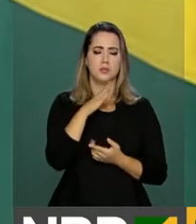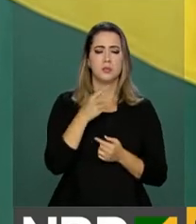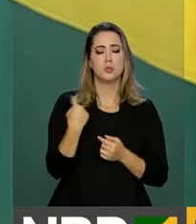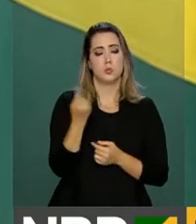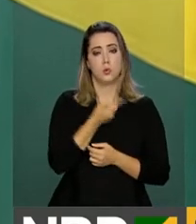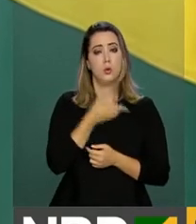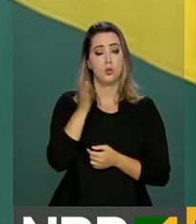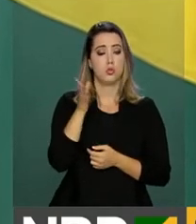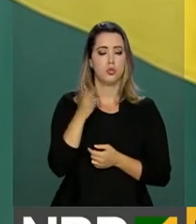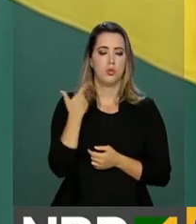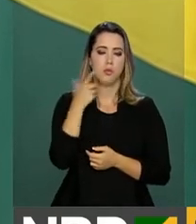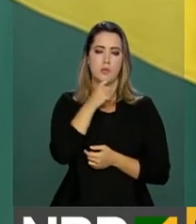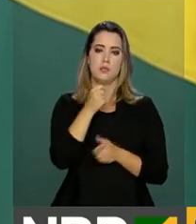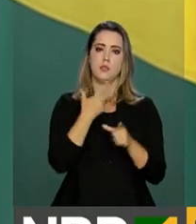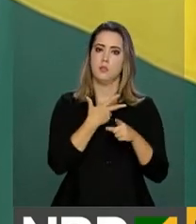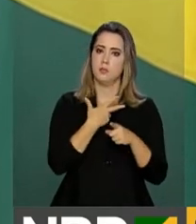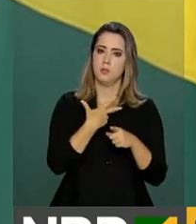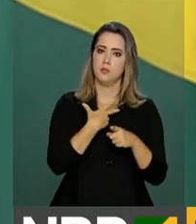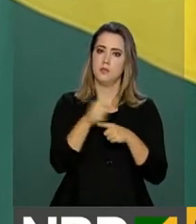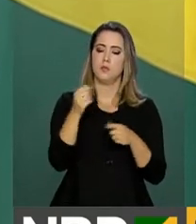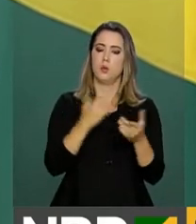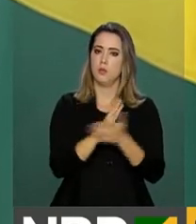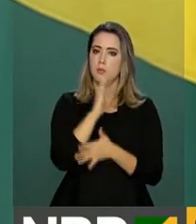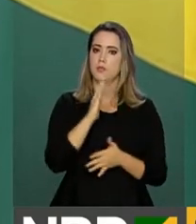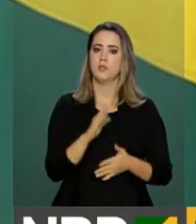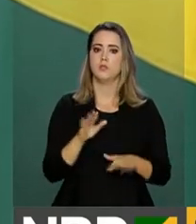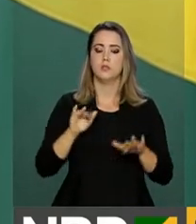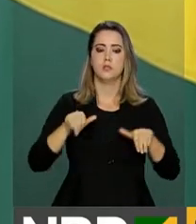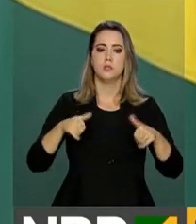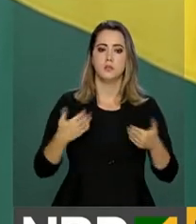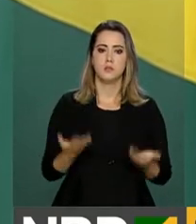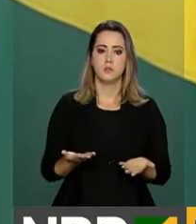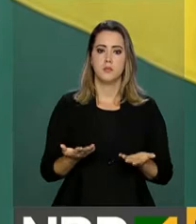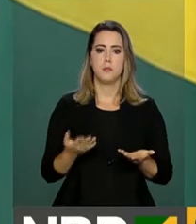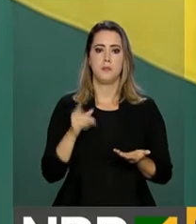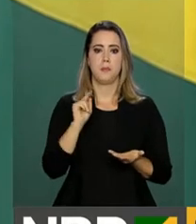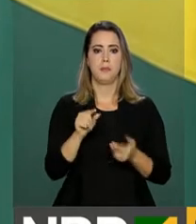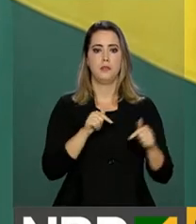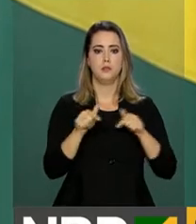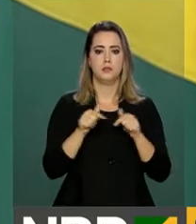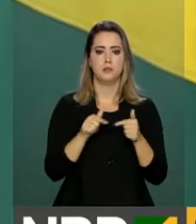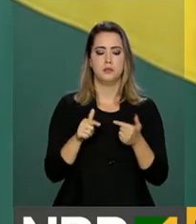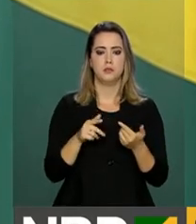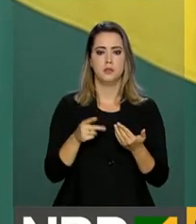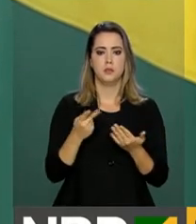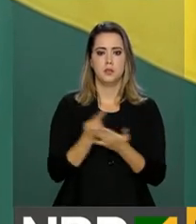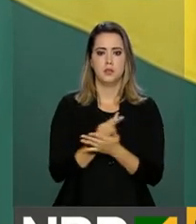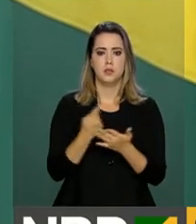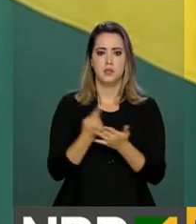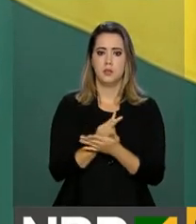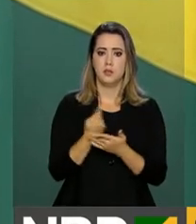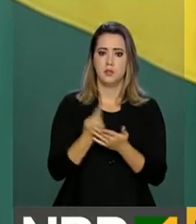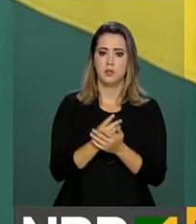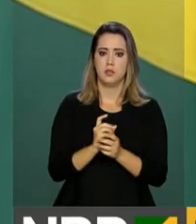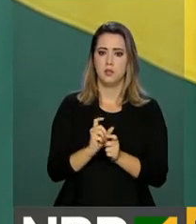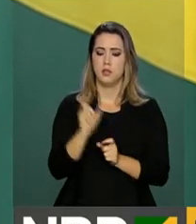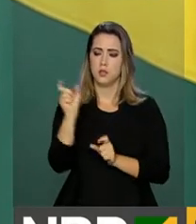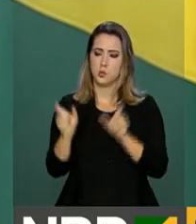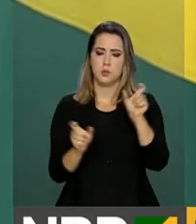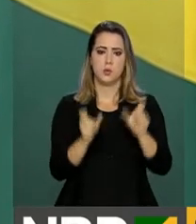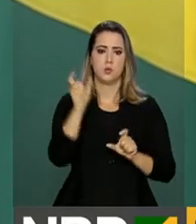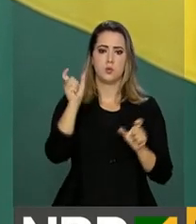já teríamos aprovado portanto aqueles gestos inadequados praticado por algumas figuras é